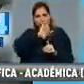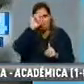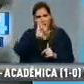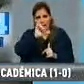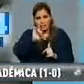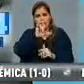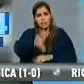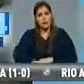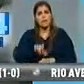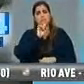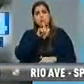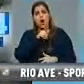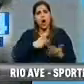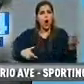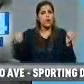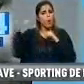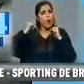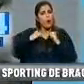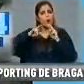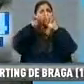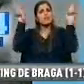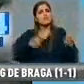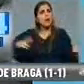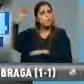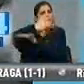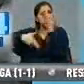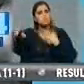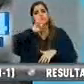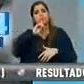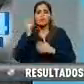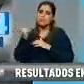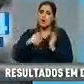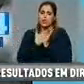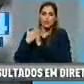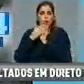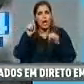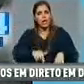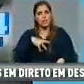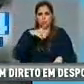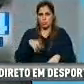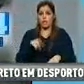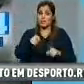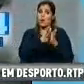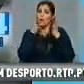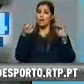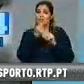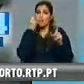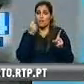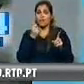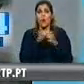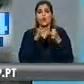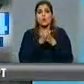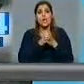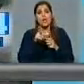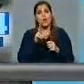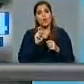efetivamente, como estudantes internacionais, poderem graduar-se pelas universidades portuguesas. Isso é um grande desafio em relação ao qual o Conselho de Reitores está muito